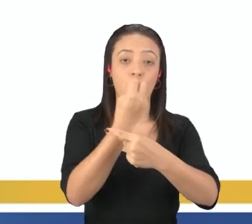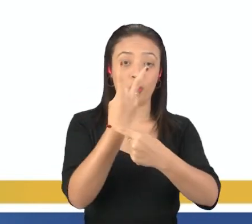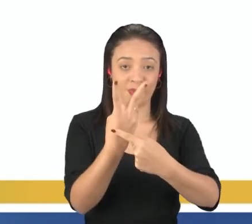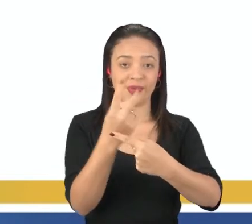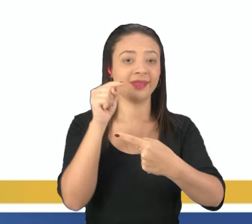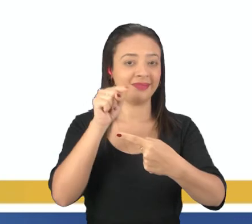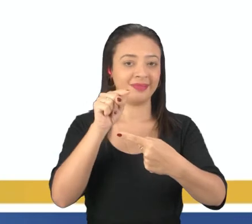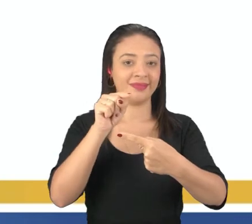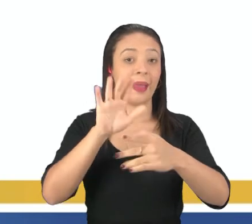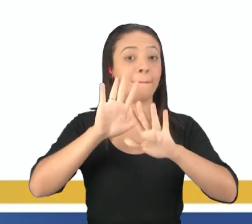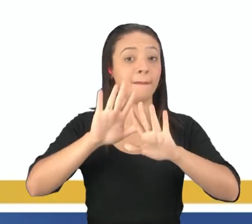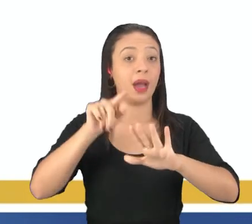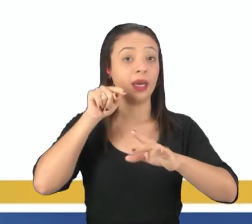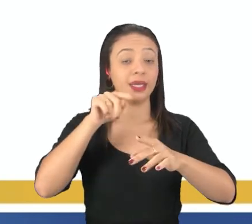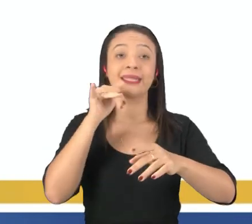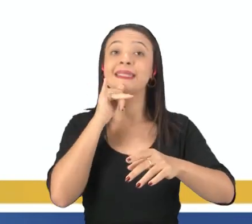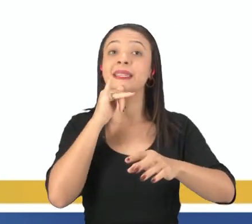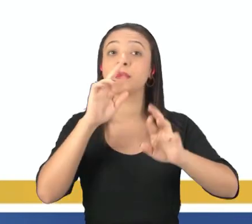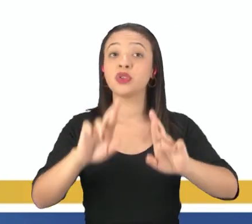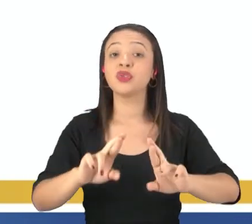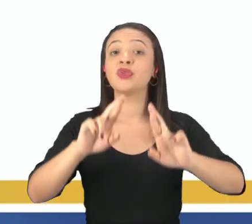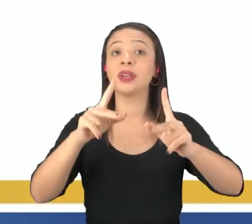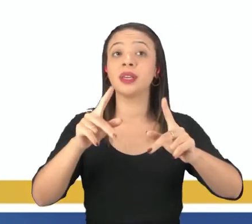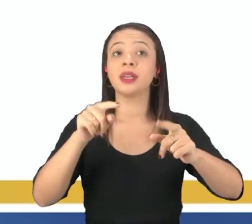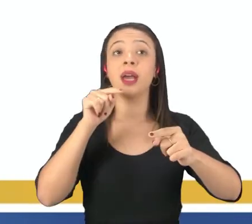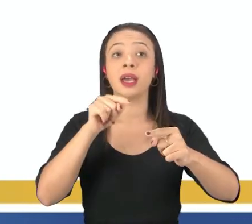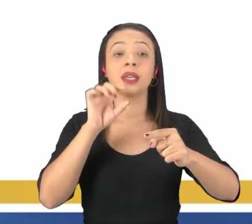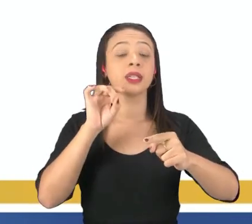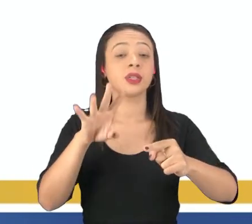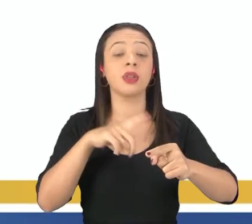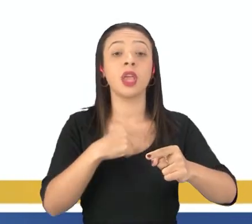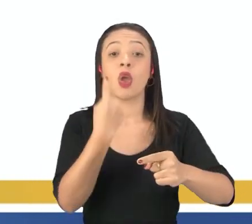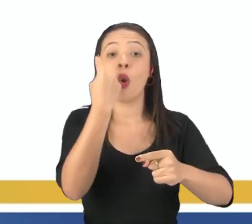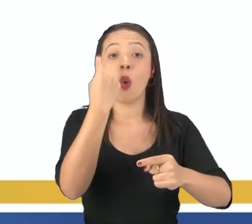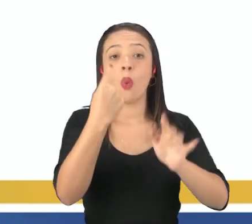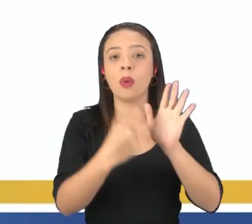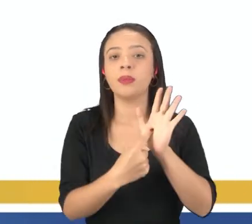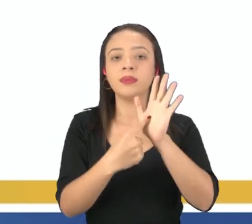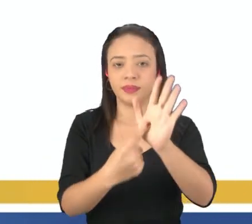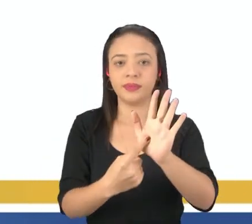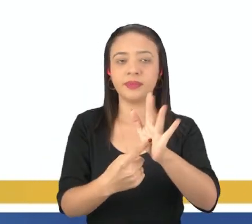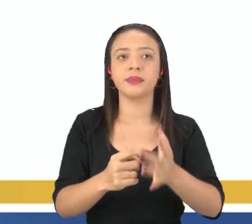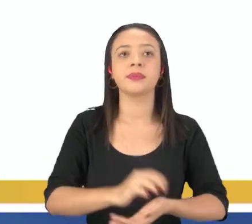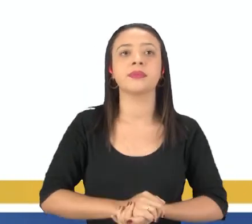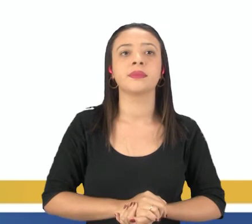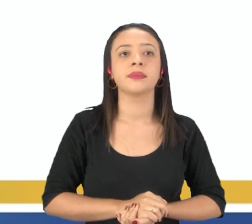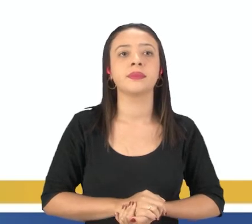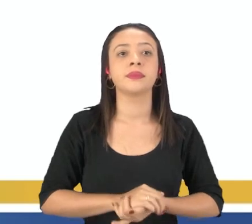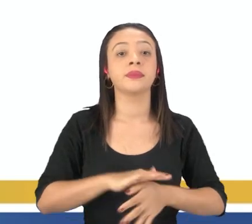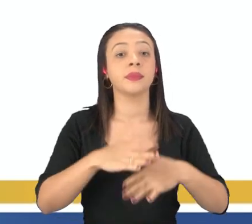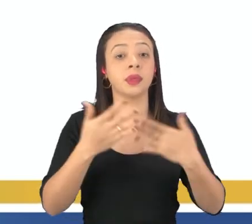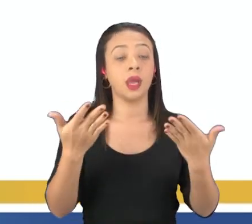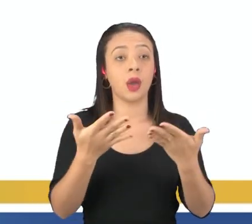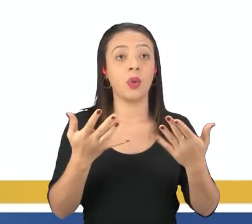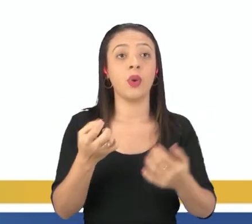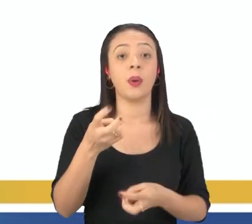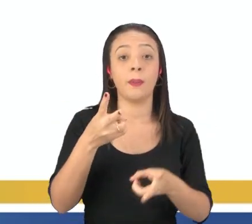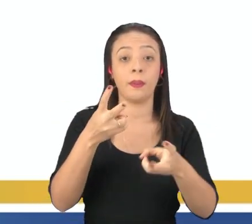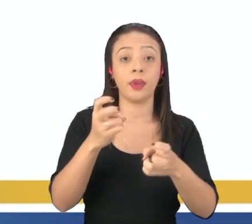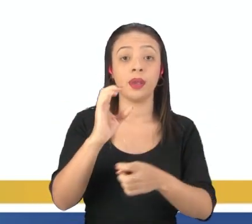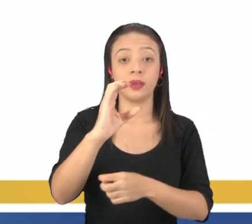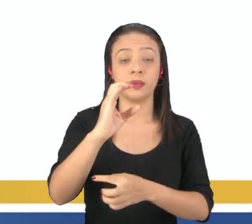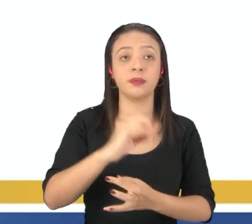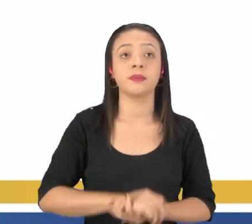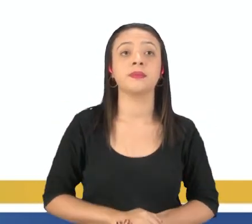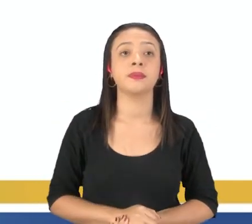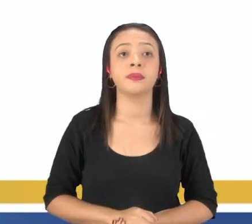dois entendeu mas aqui só tem uma parte que que está destacada certinho agora vamos analisar a